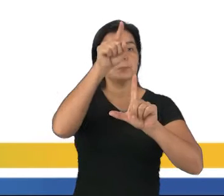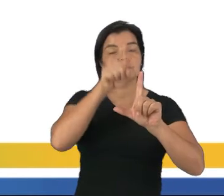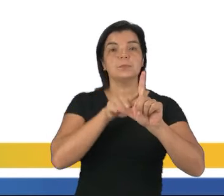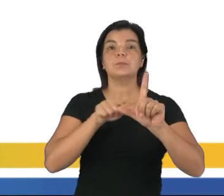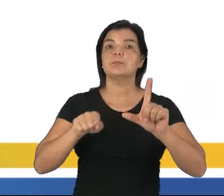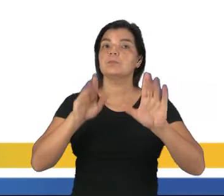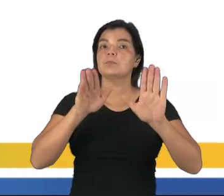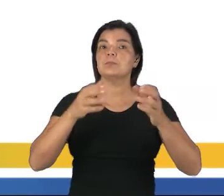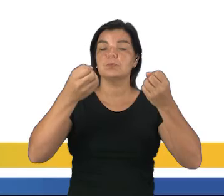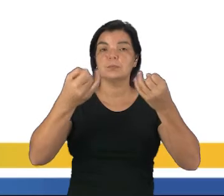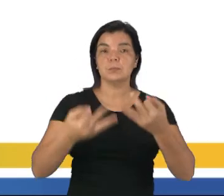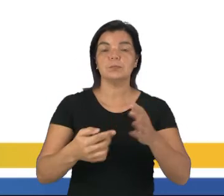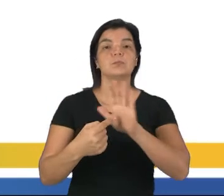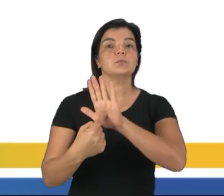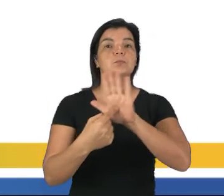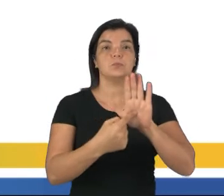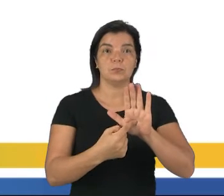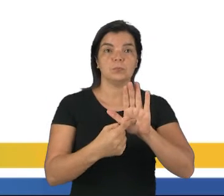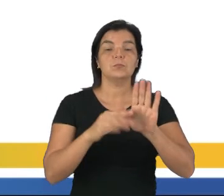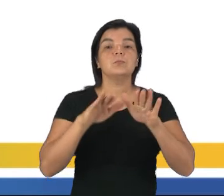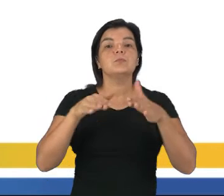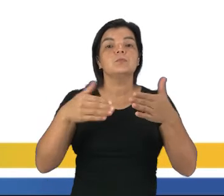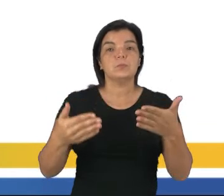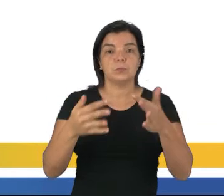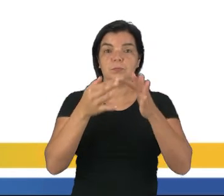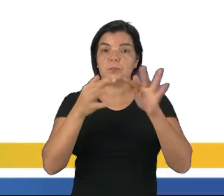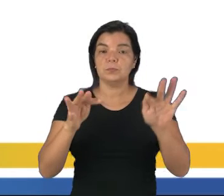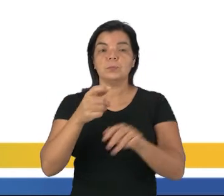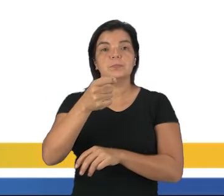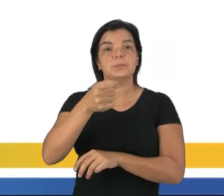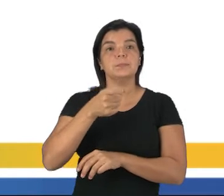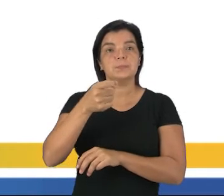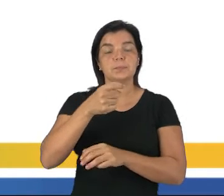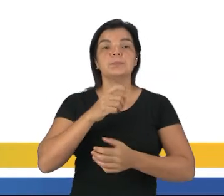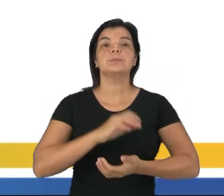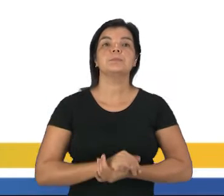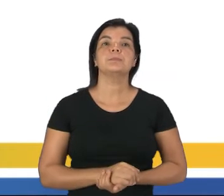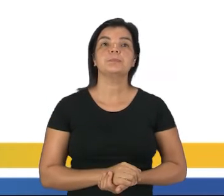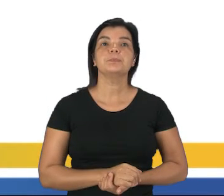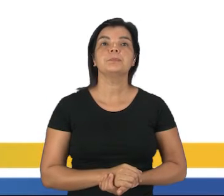como eu já disse, elas vão indicar onde a função intercepta o eixo x, certo?